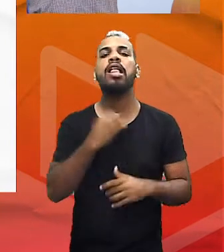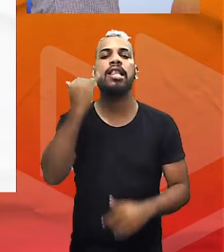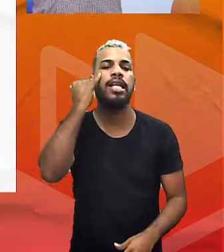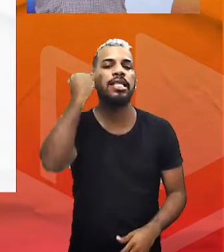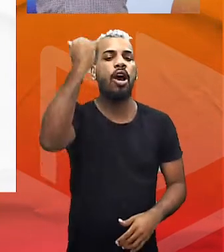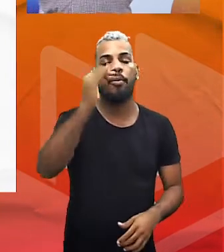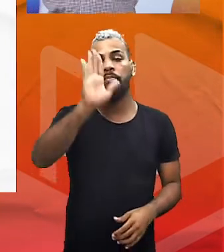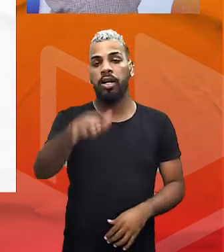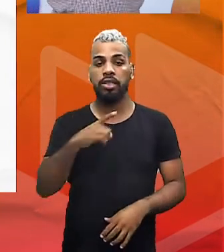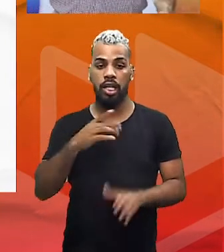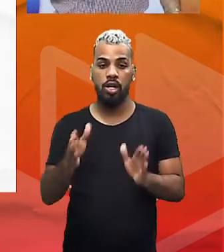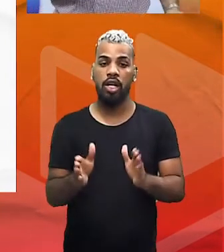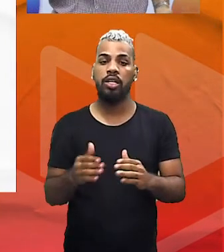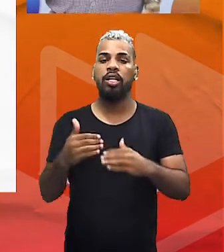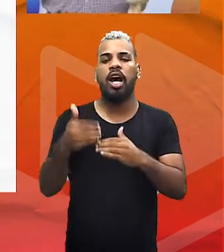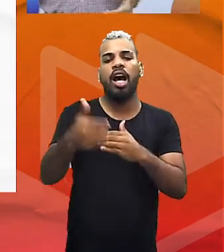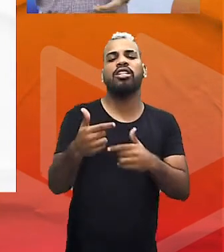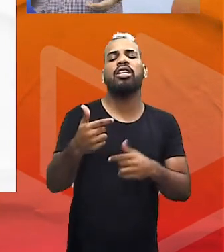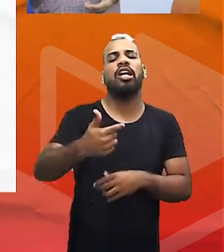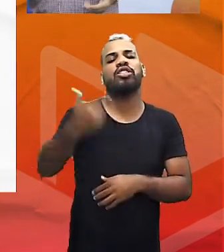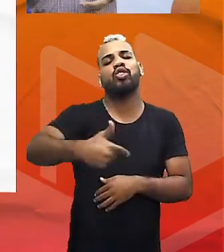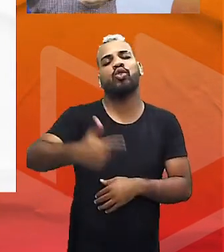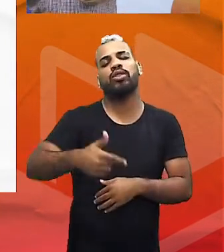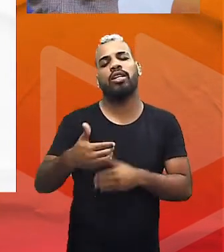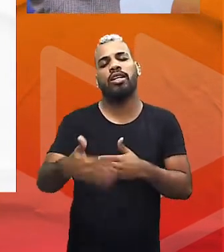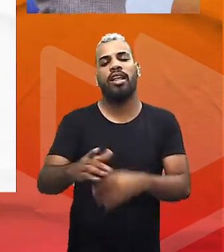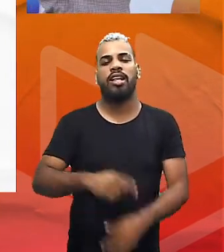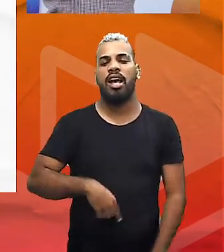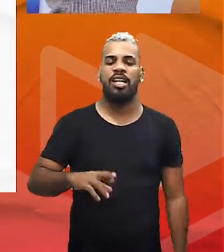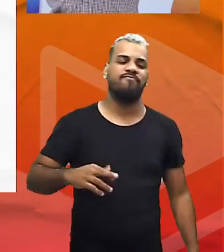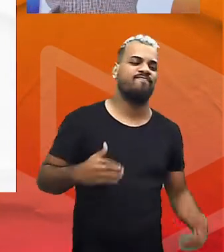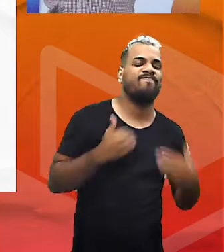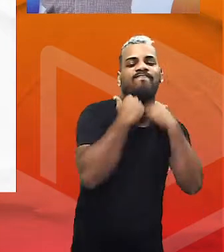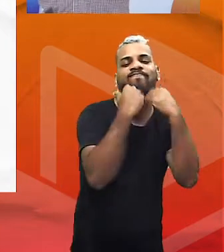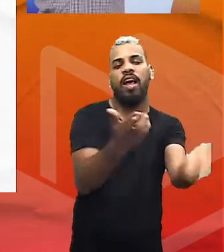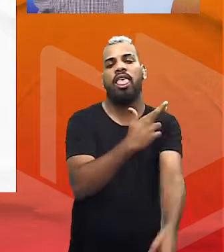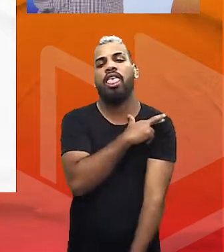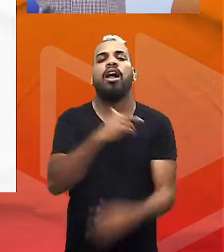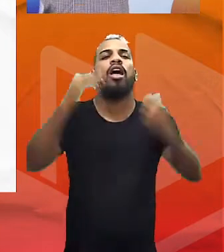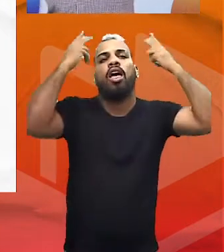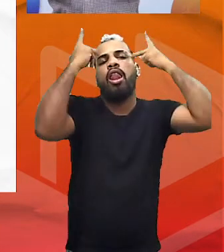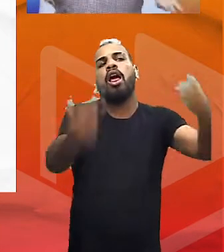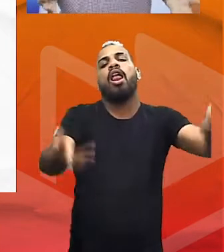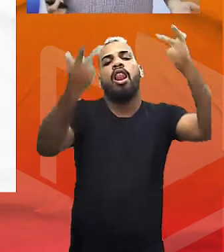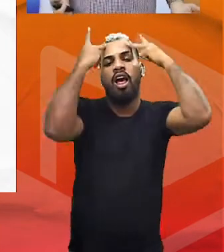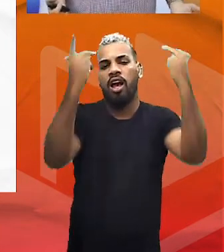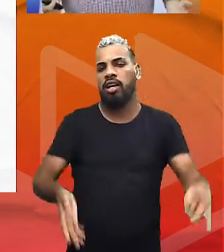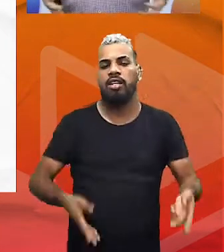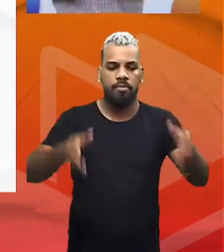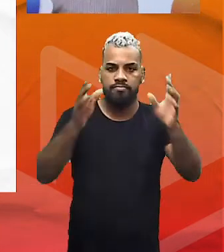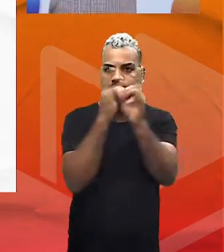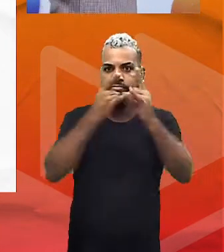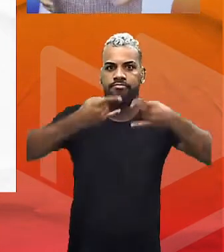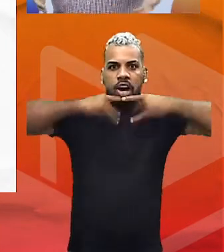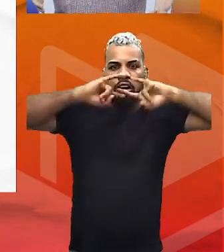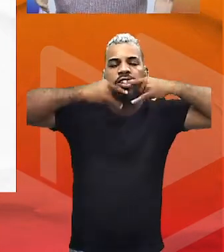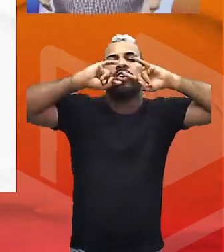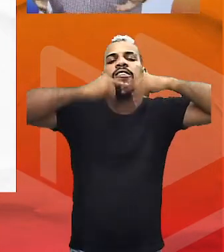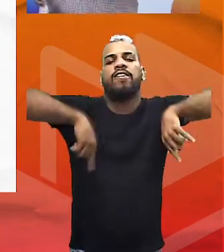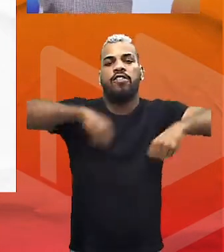geração irresponsável, etílica, né? Uma geração embriagada,